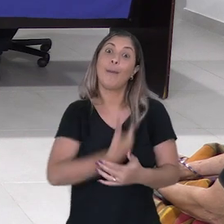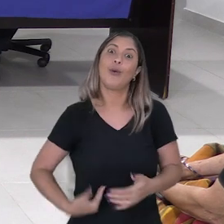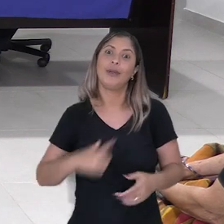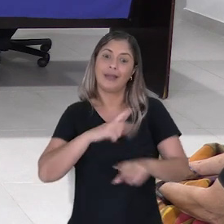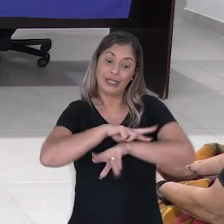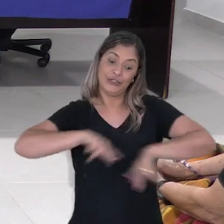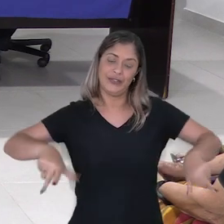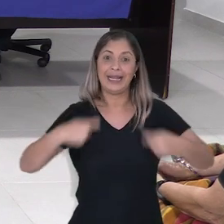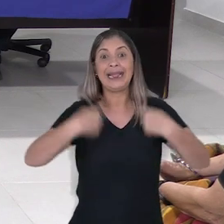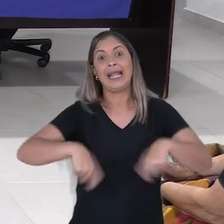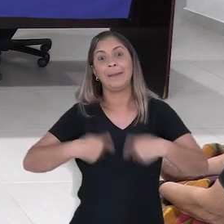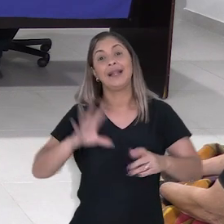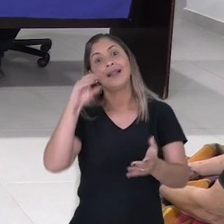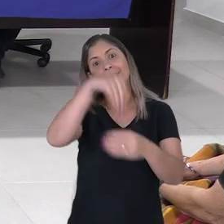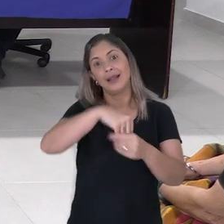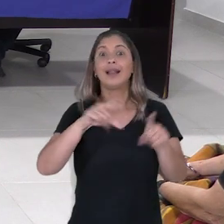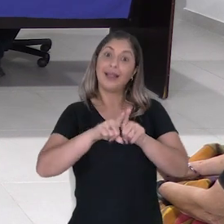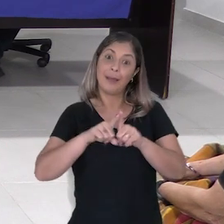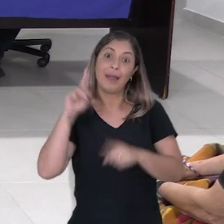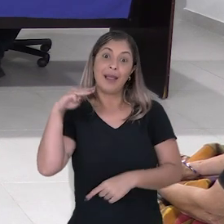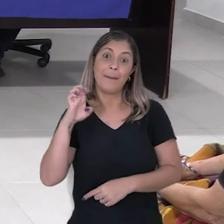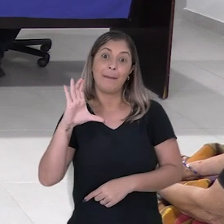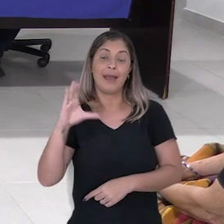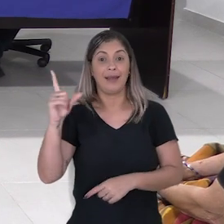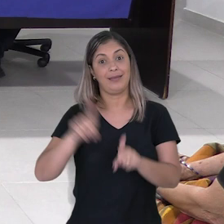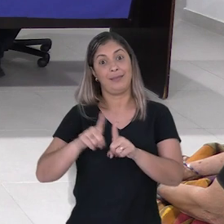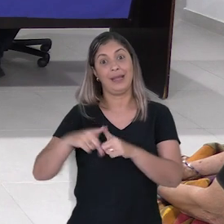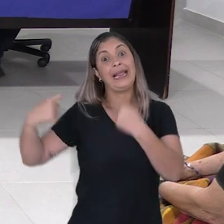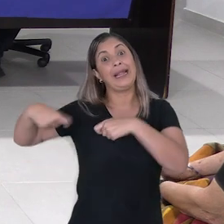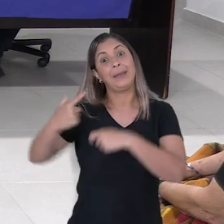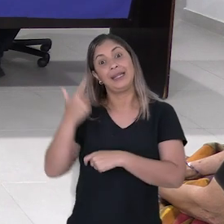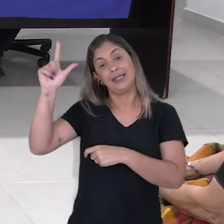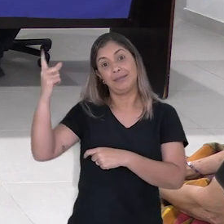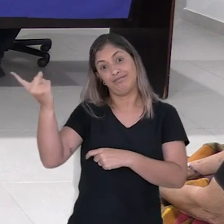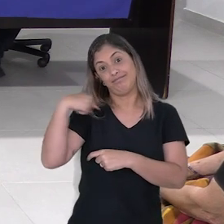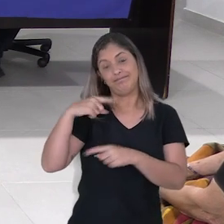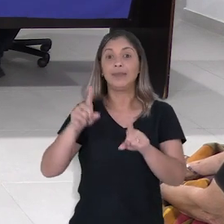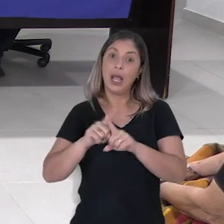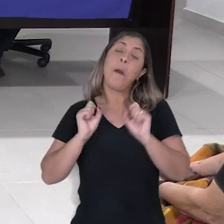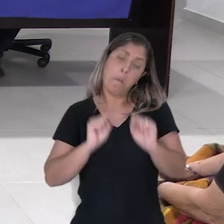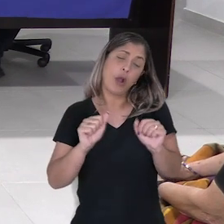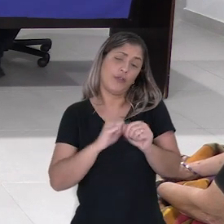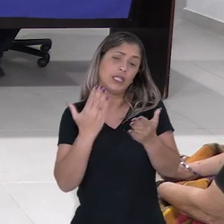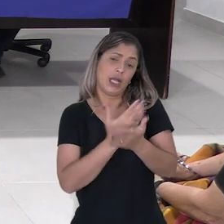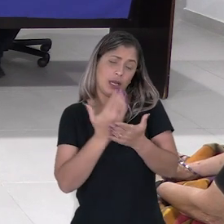demandas internas e demandas do MEC também. Então, assim, depende da nossa demanda. A gente pode fazer o livro, claro, dependendo do